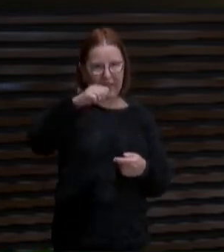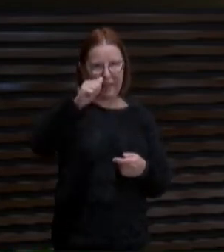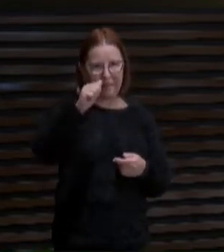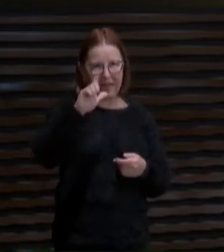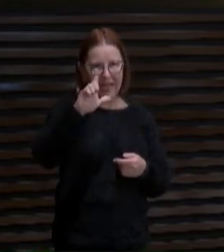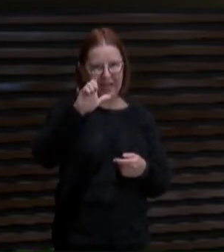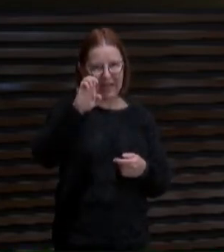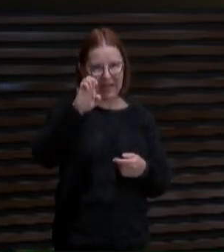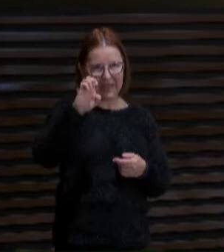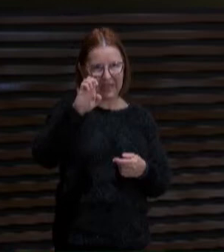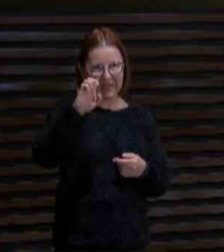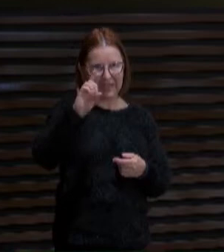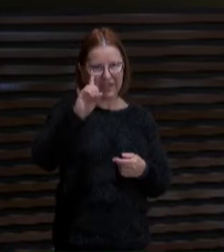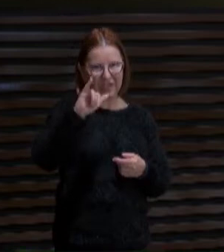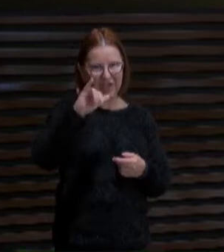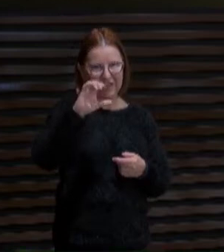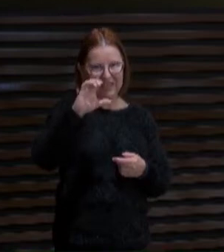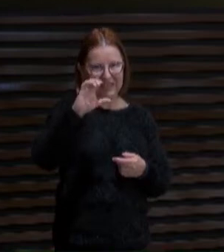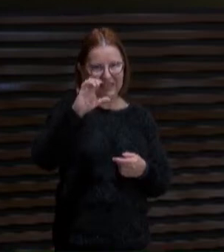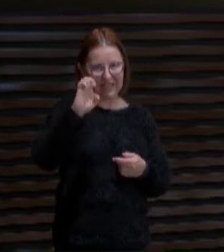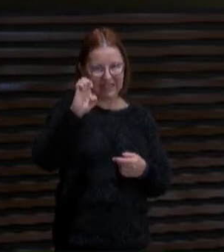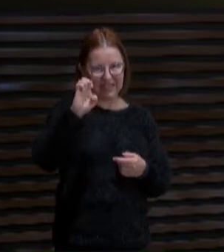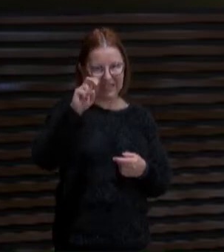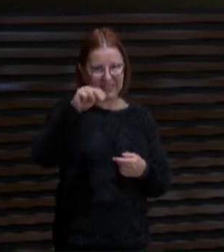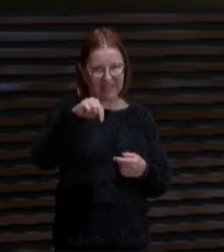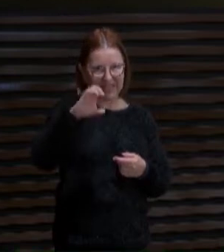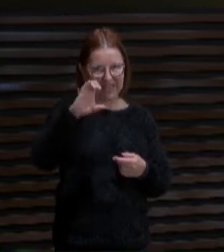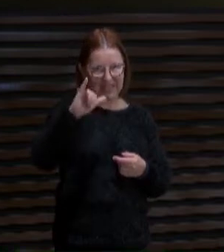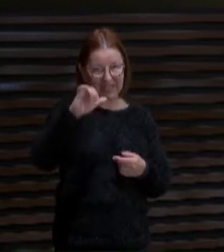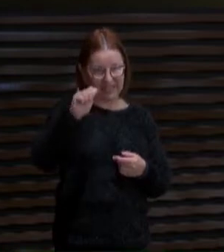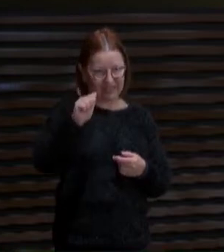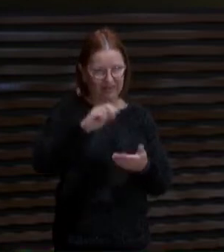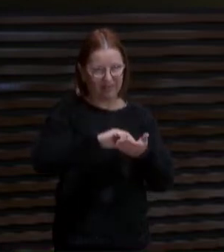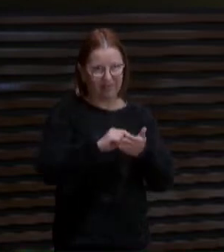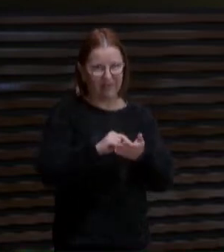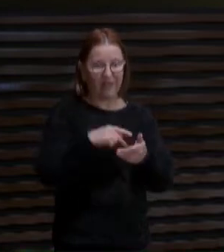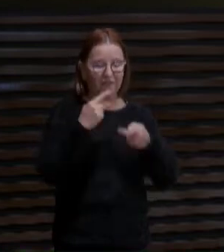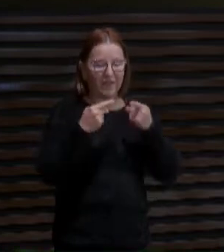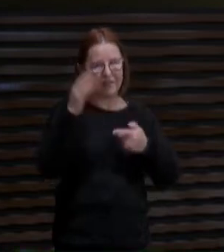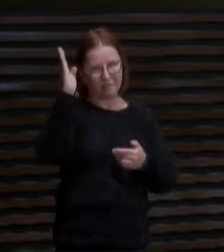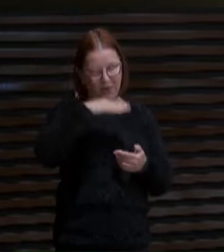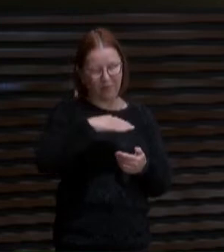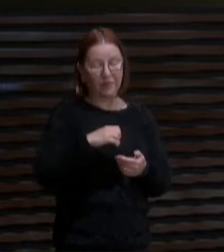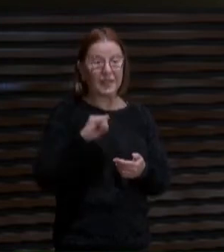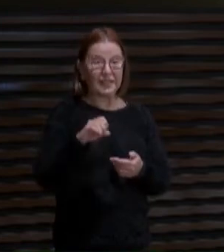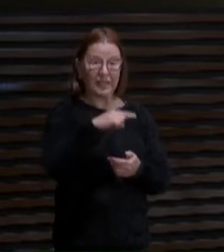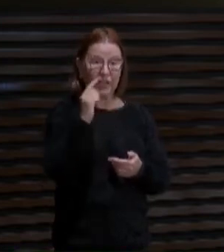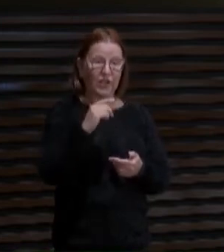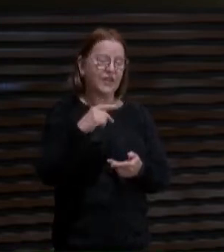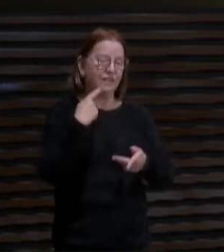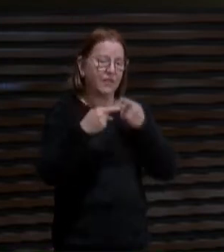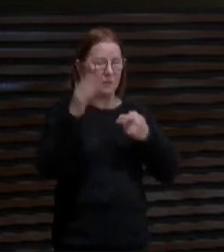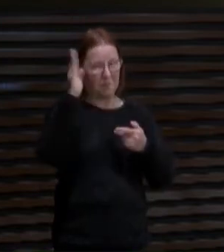não seu aspecto ativo mais passivo explico quando mal dizemos alguém Estamos ativamente